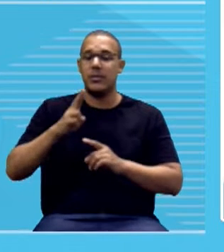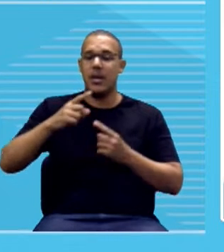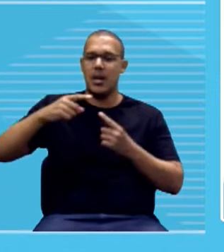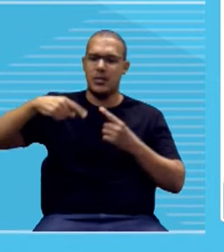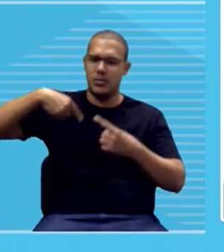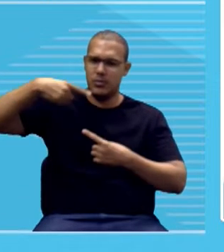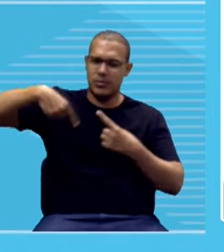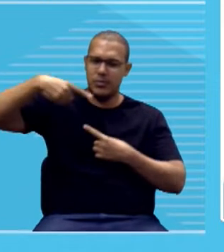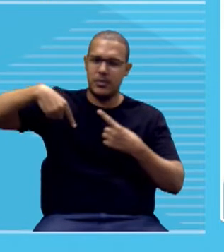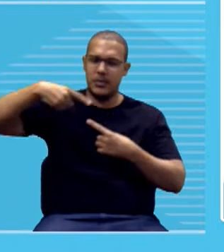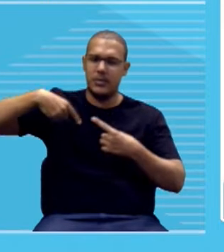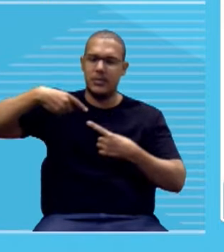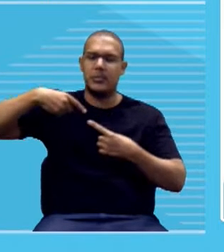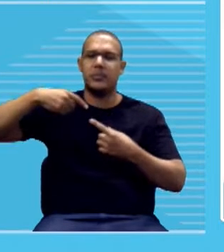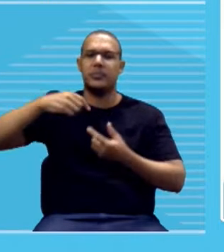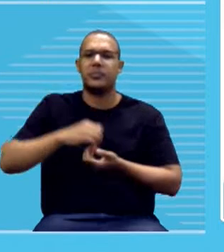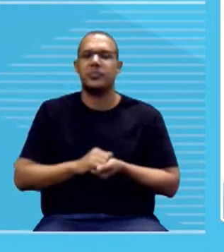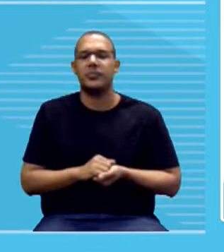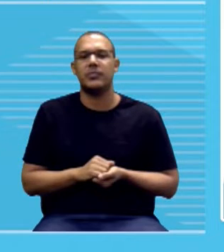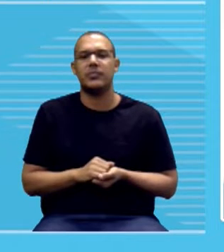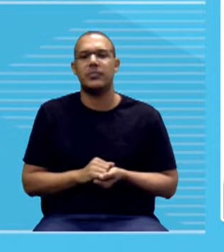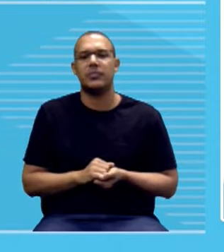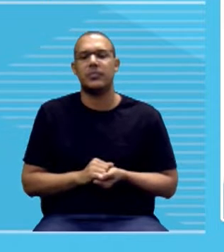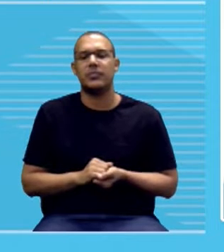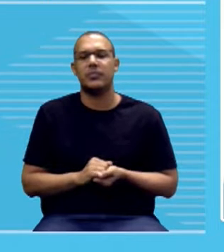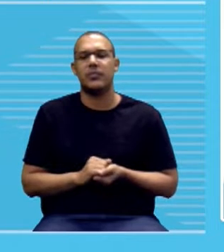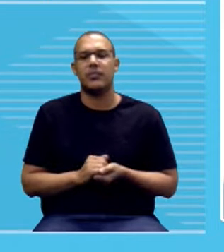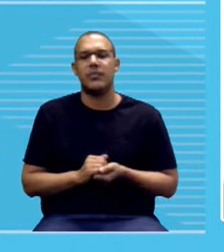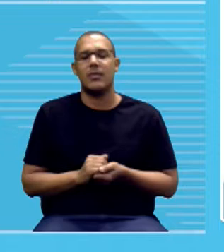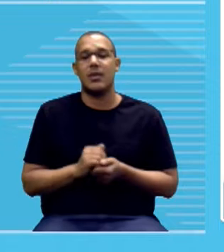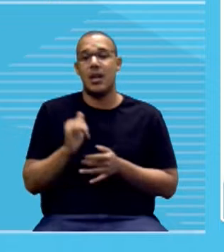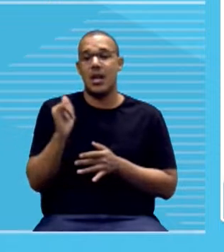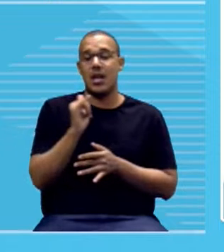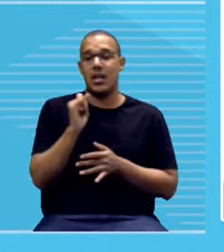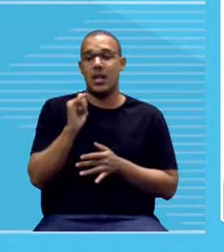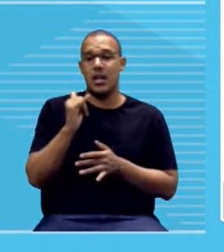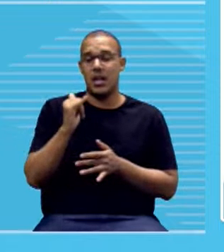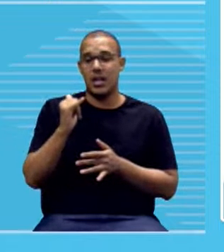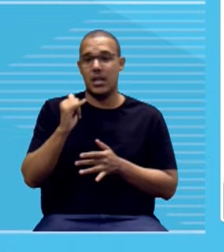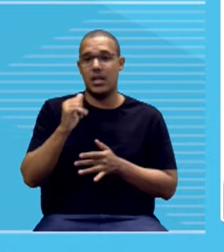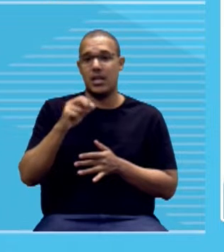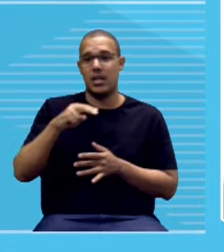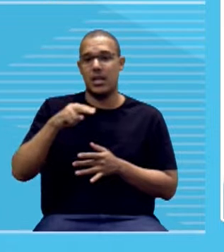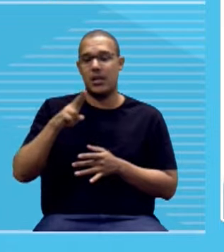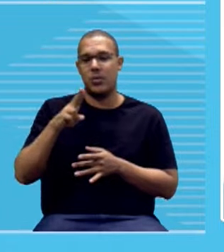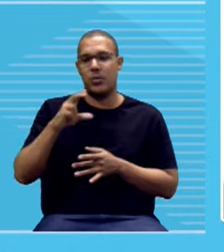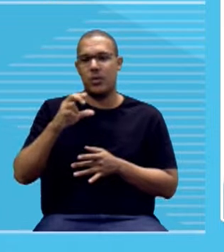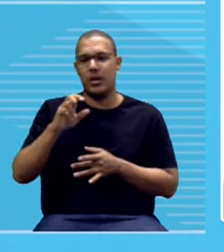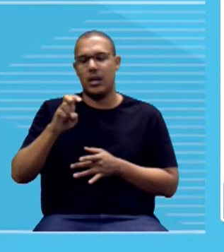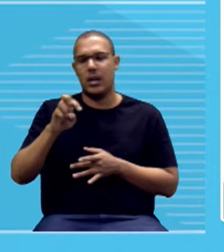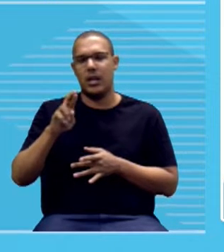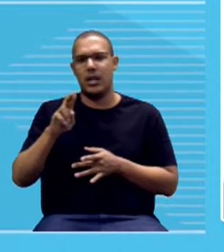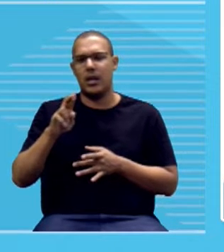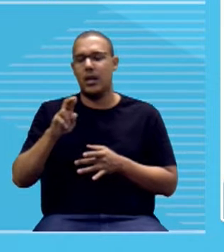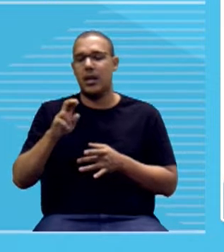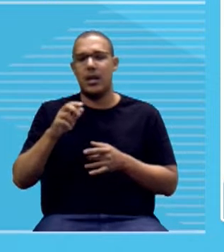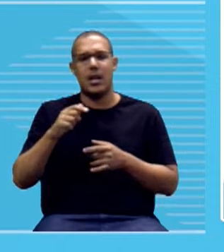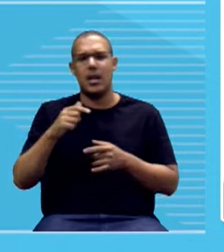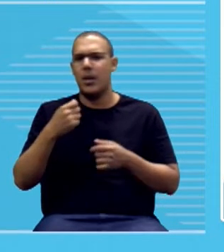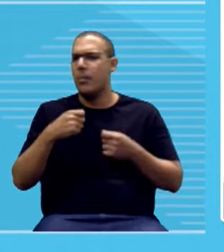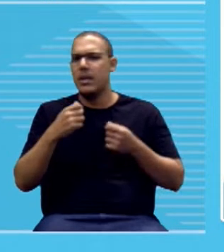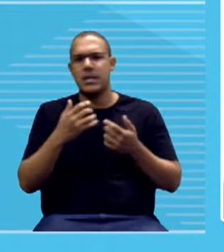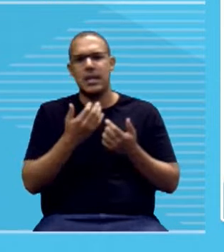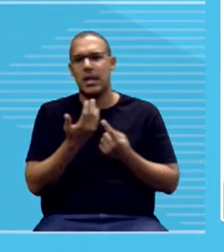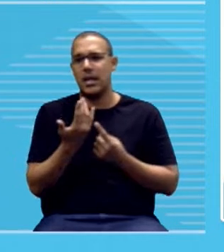para mover turbinas. Já no caso das energias nucleares, nada é queimado para criar